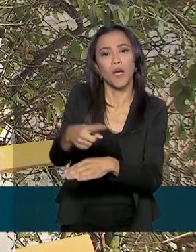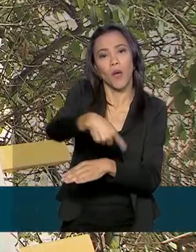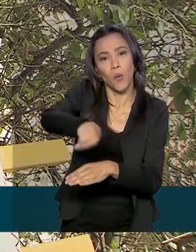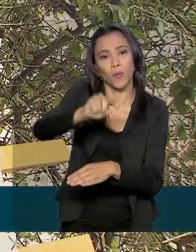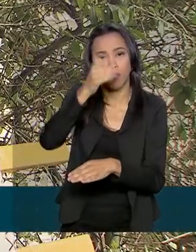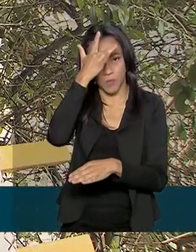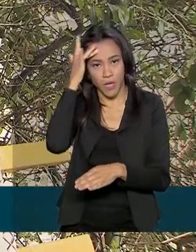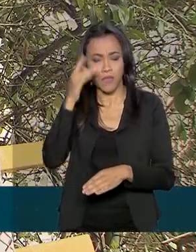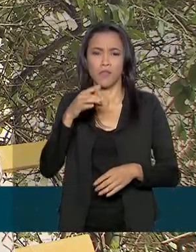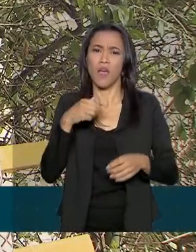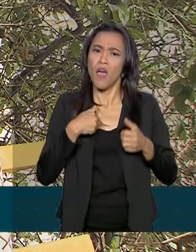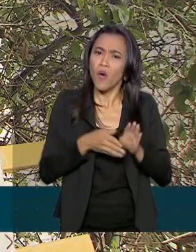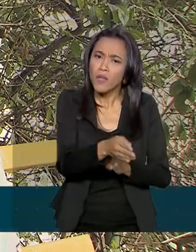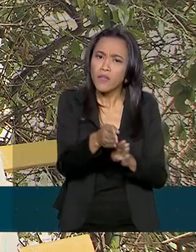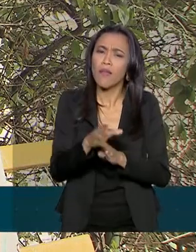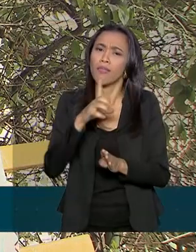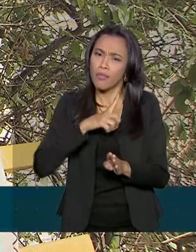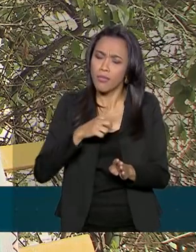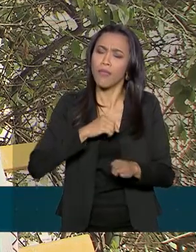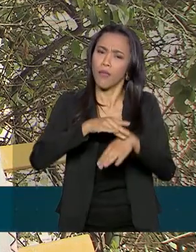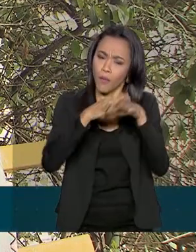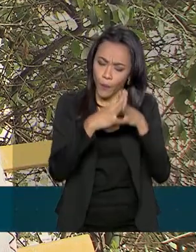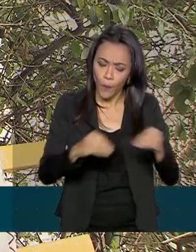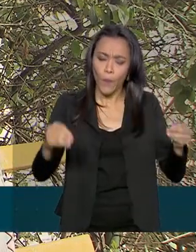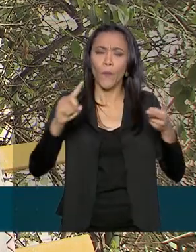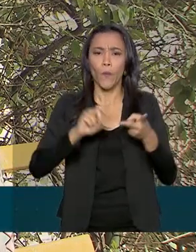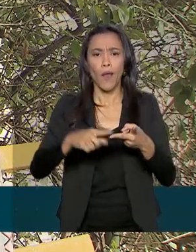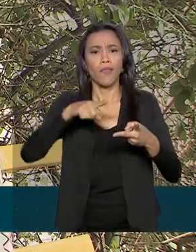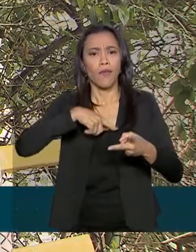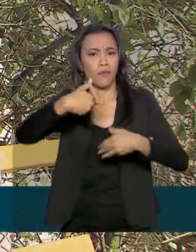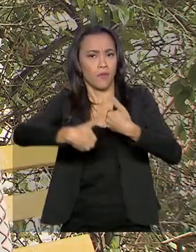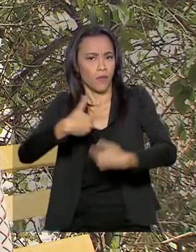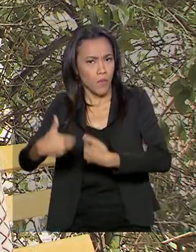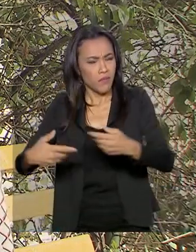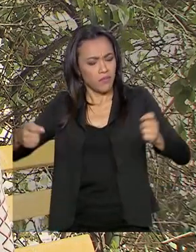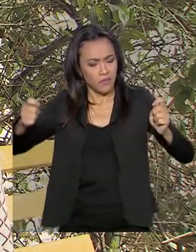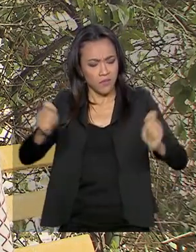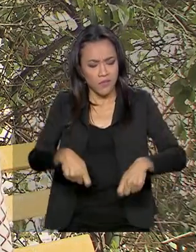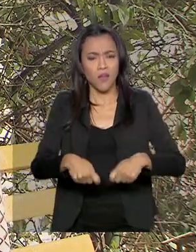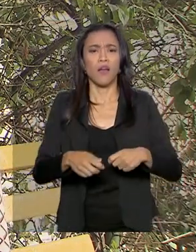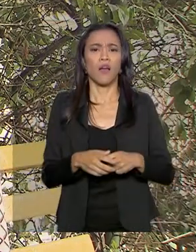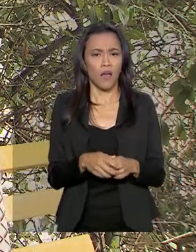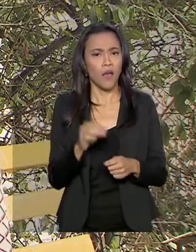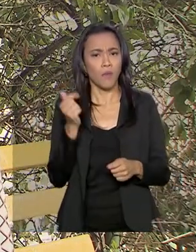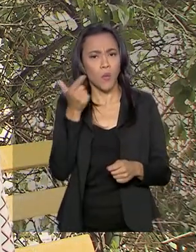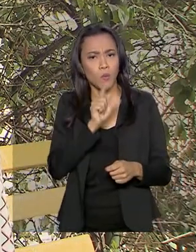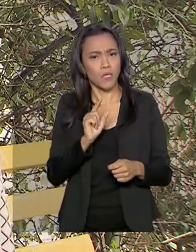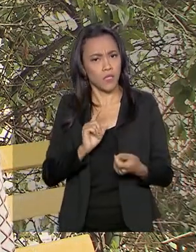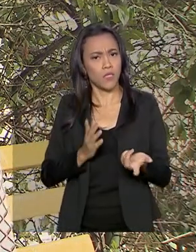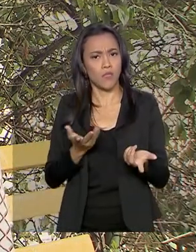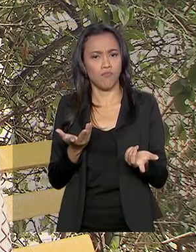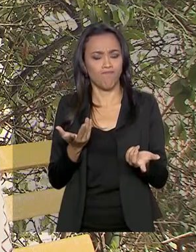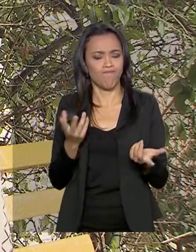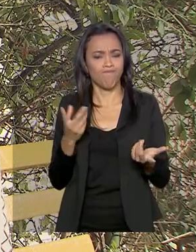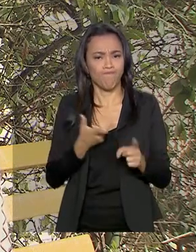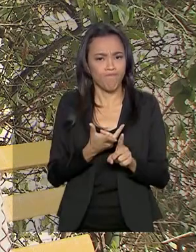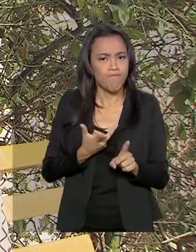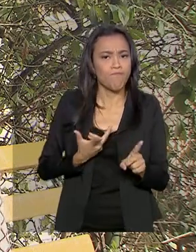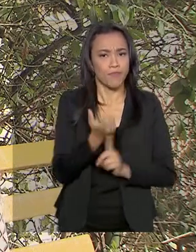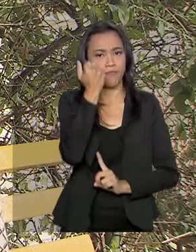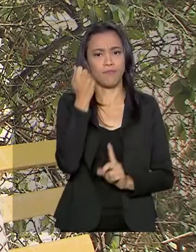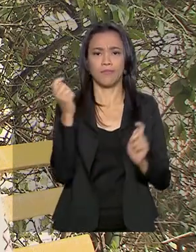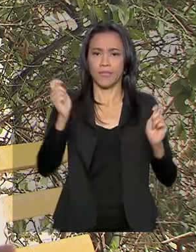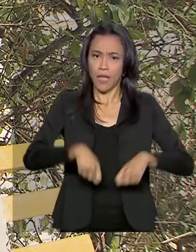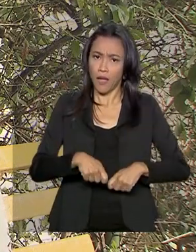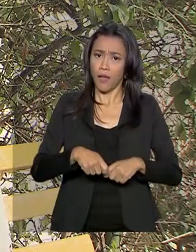tem cura que tem tratamento e que sim a gente pode passar por essa fase é